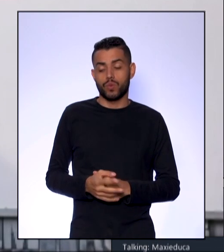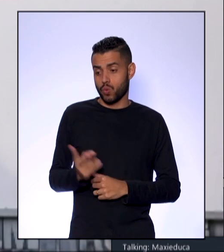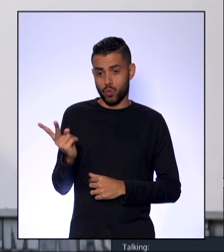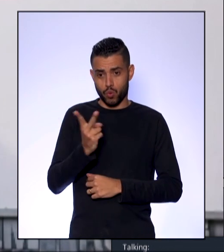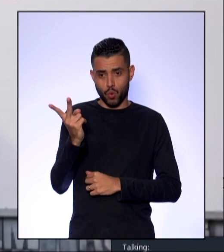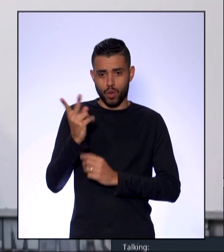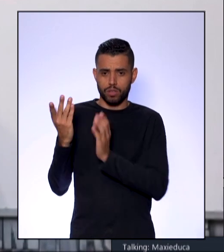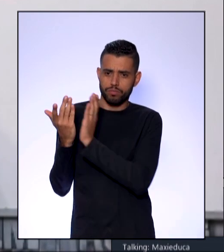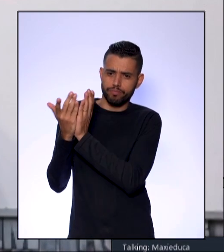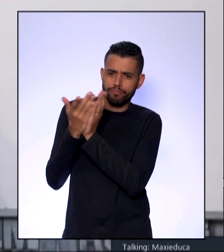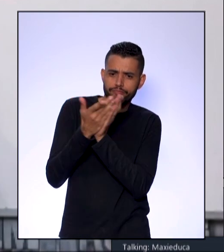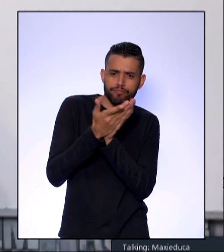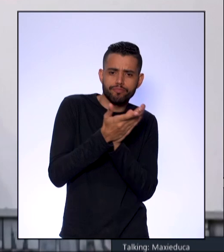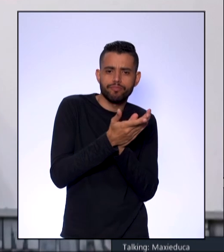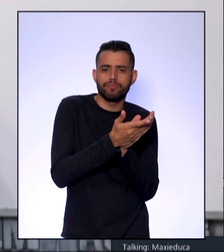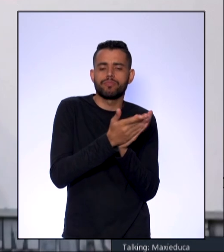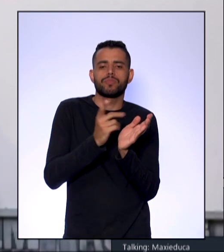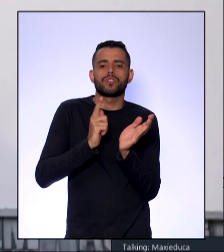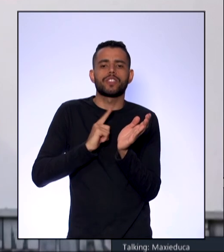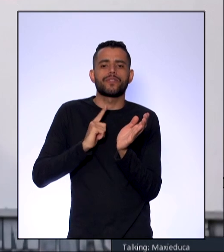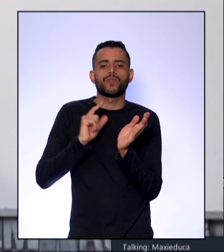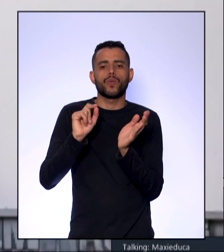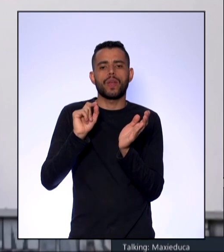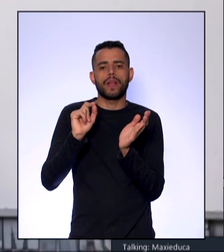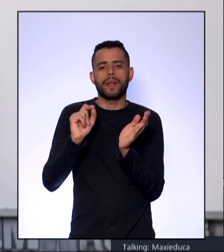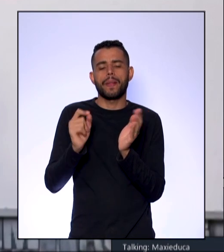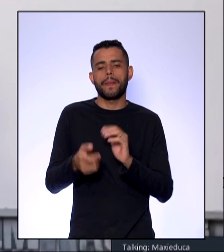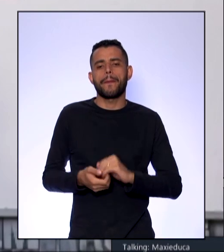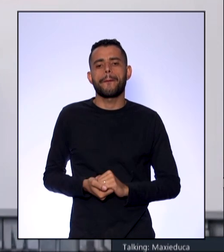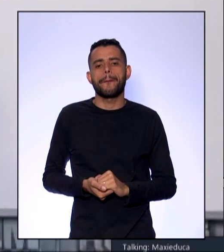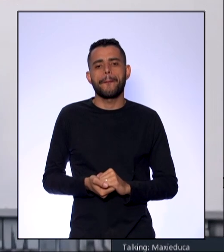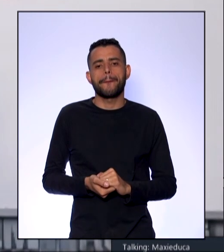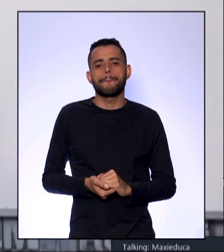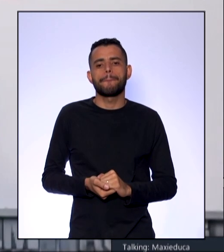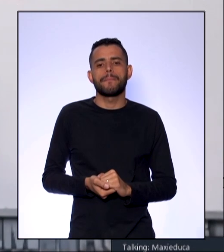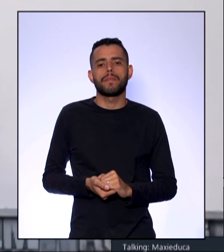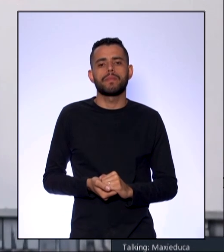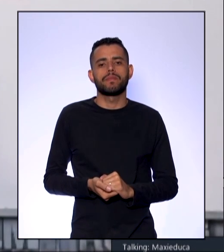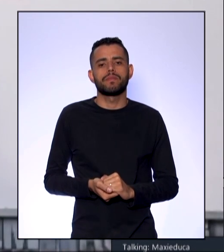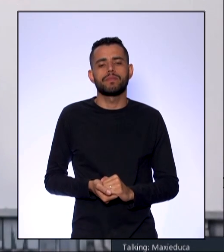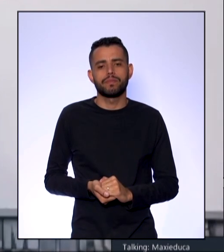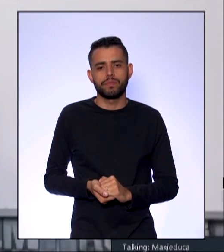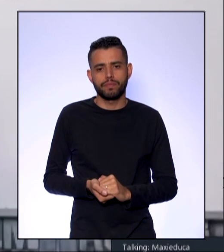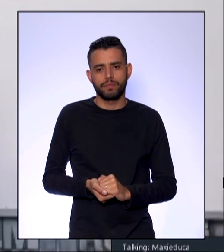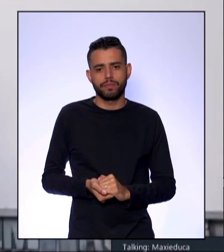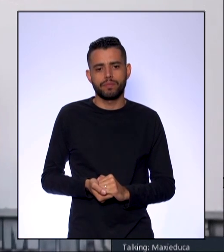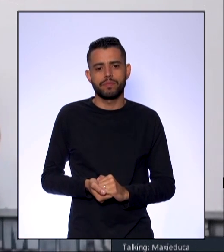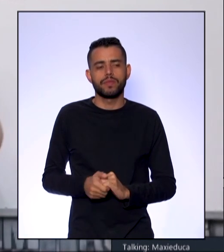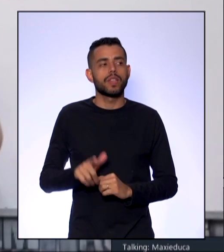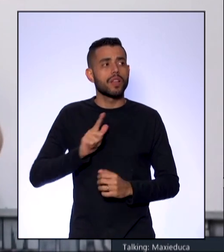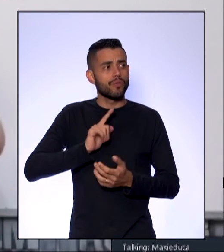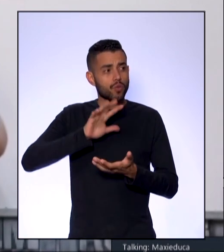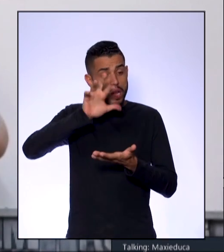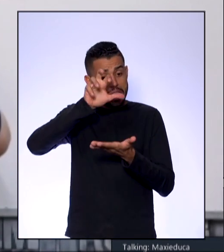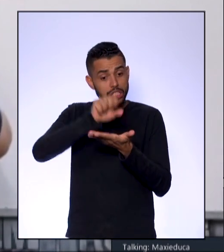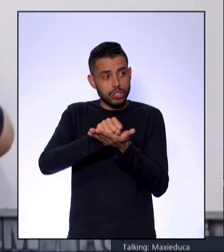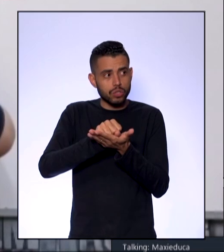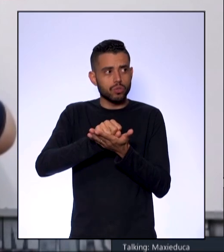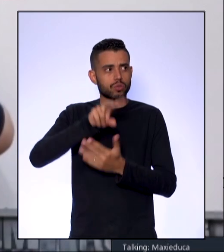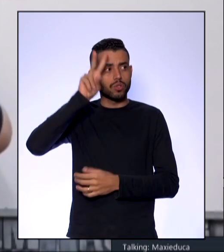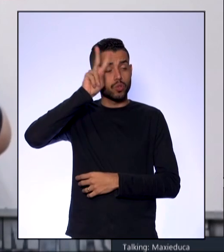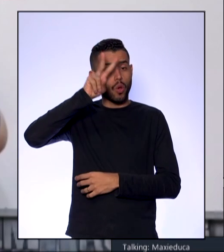possuiu um negócio que nós chamamos de registro histórico.